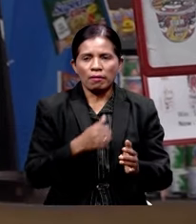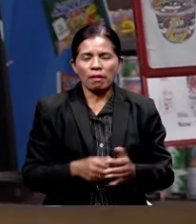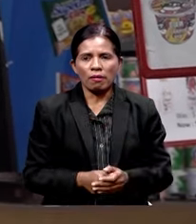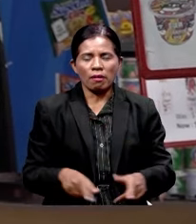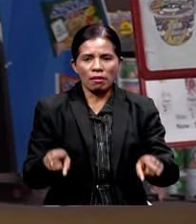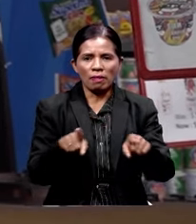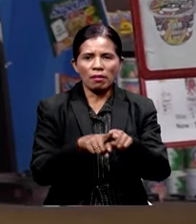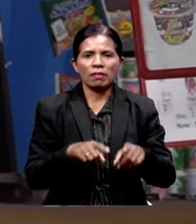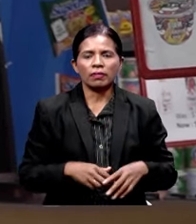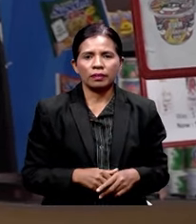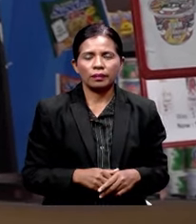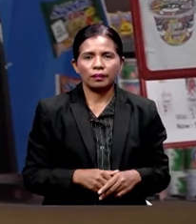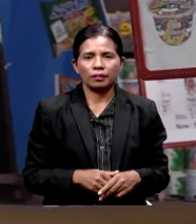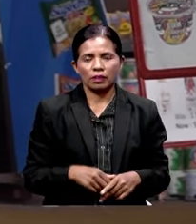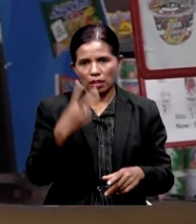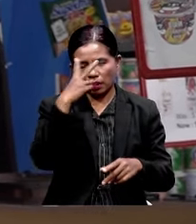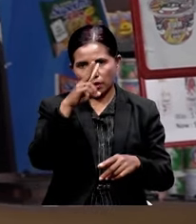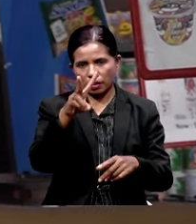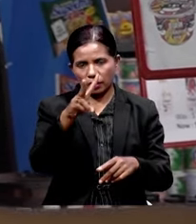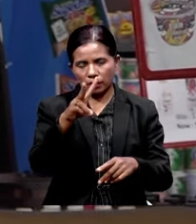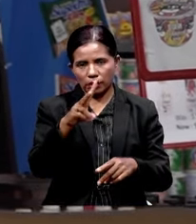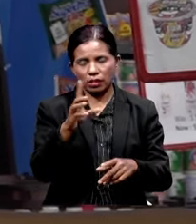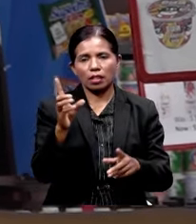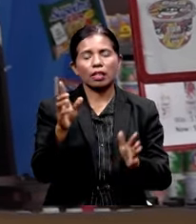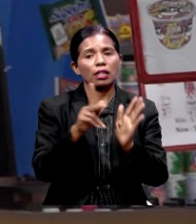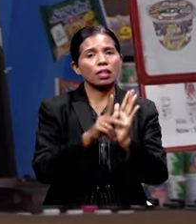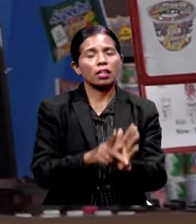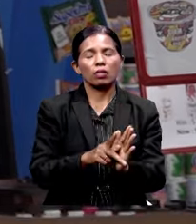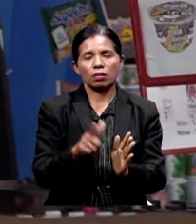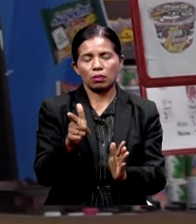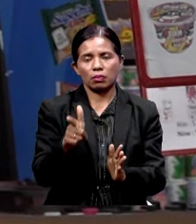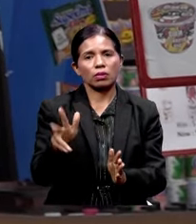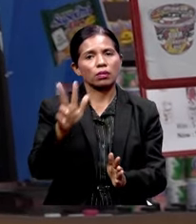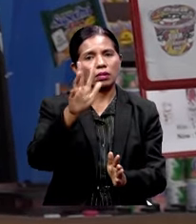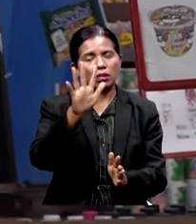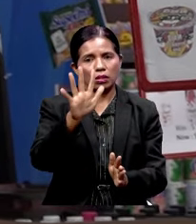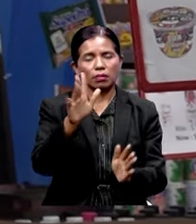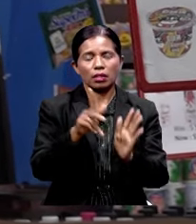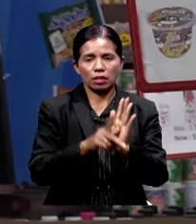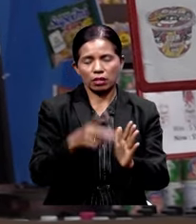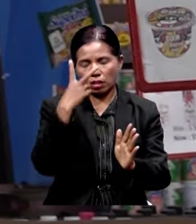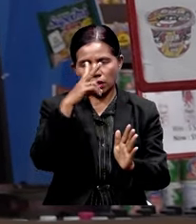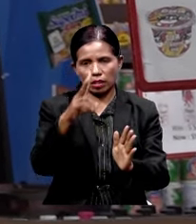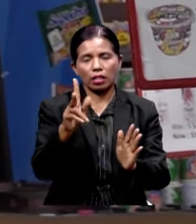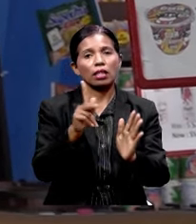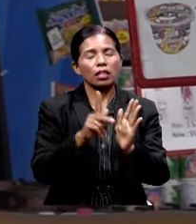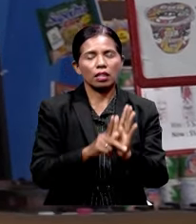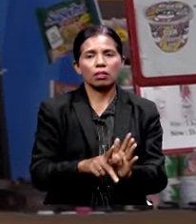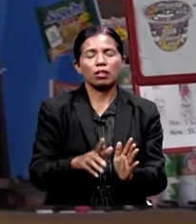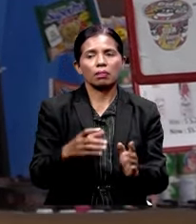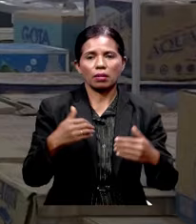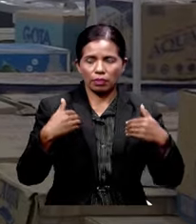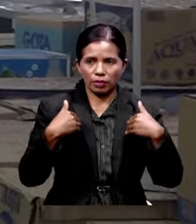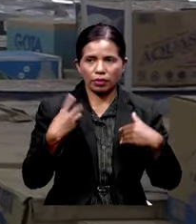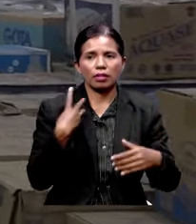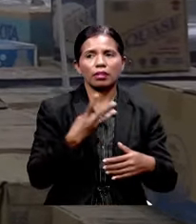20 ka o areba ida 25 kilan mabe ita are fila vale ba pur kada kilogram ini memang ya tambah ita ho presu